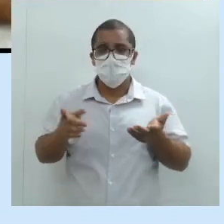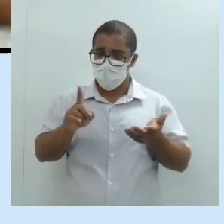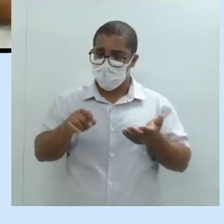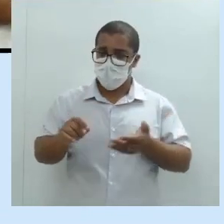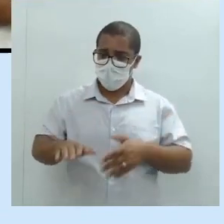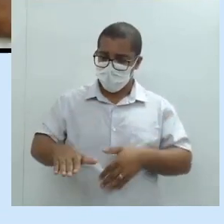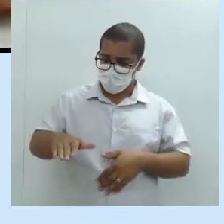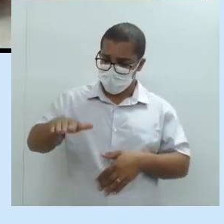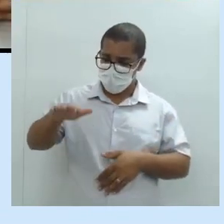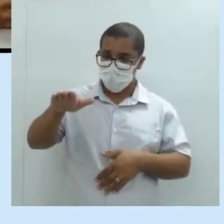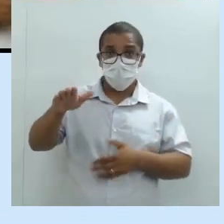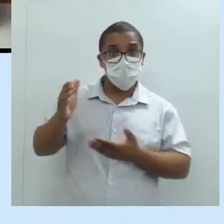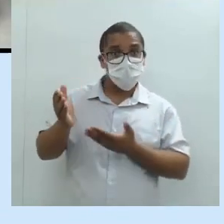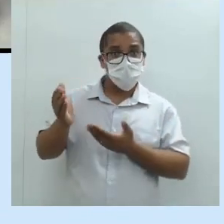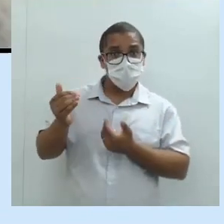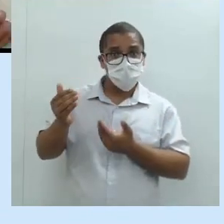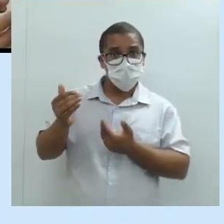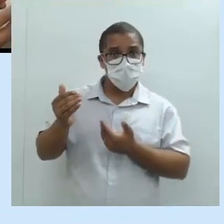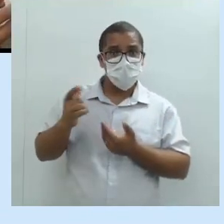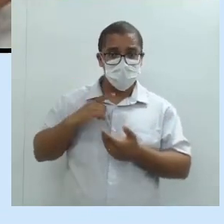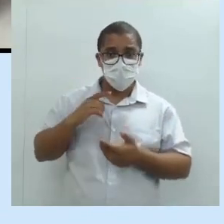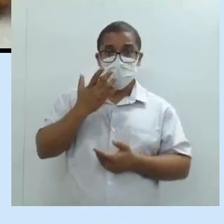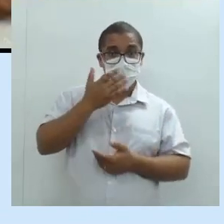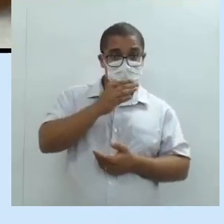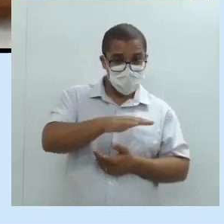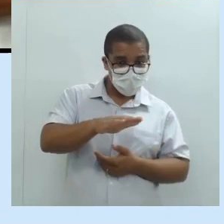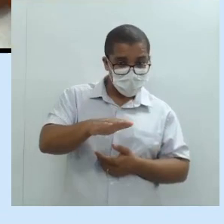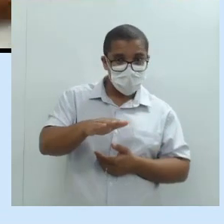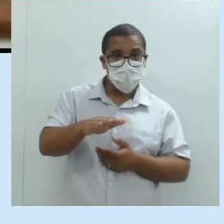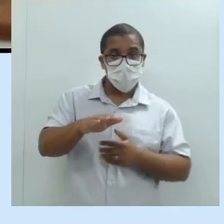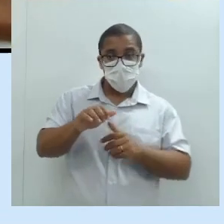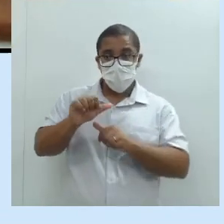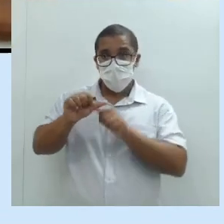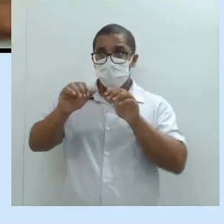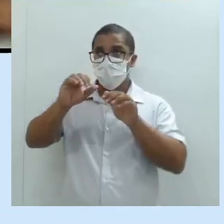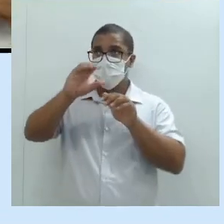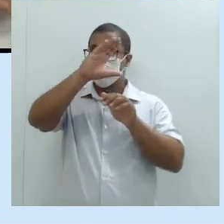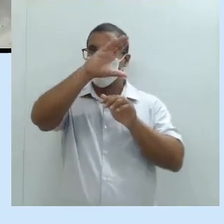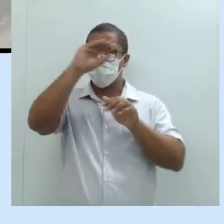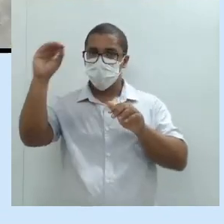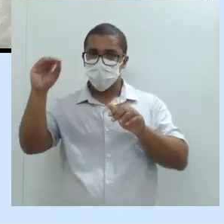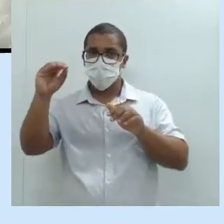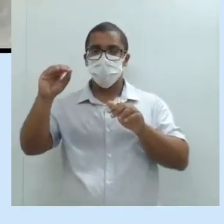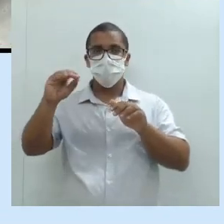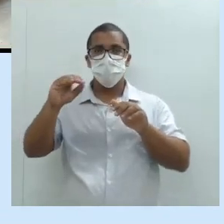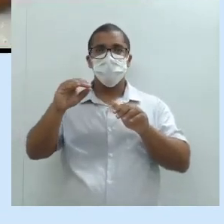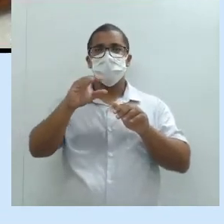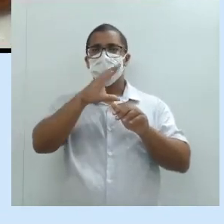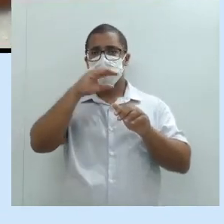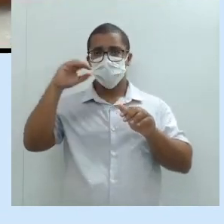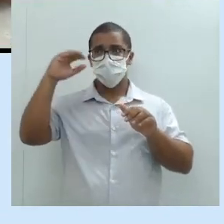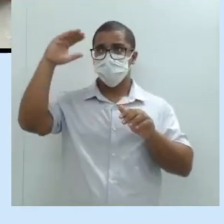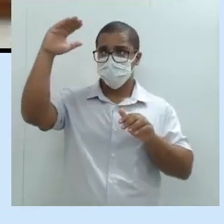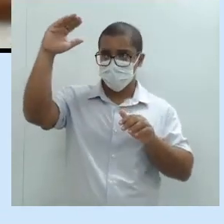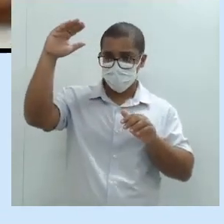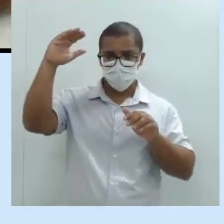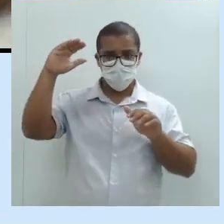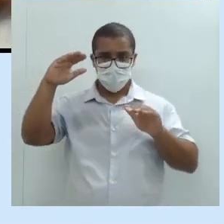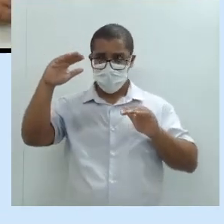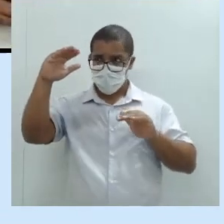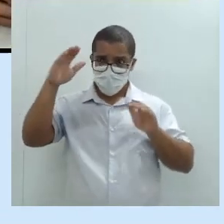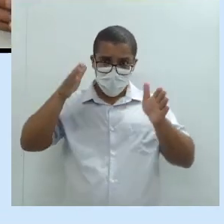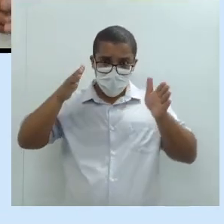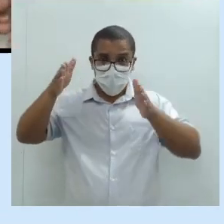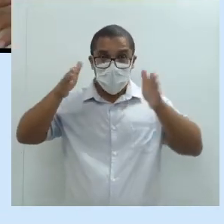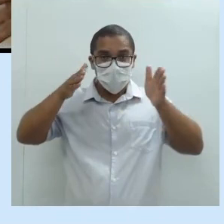na transição entre a infância e a idade adulta. Então, desde a infância e a idade adulta,